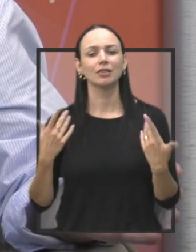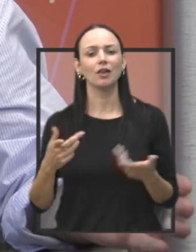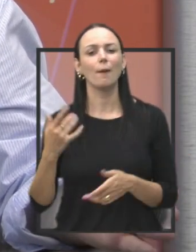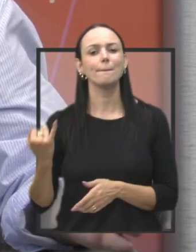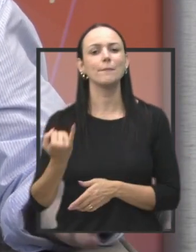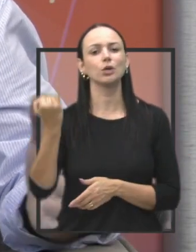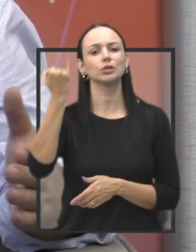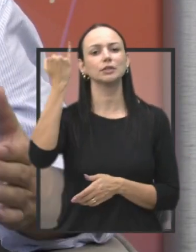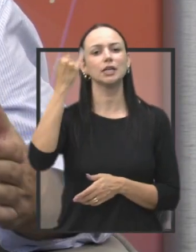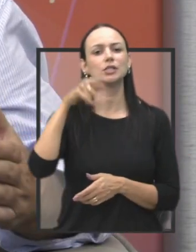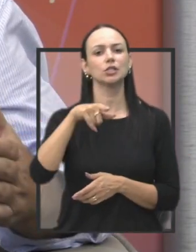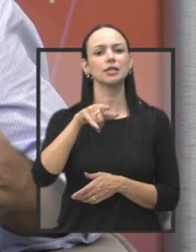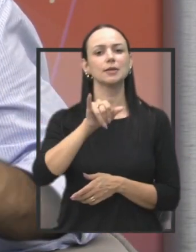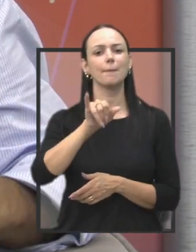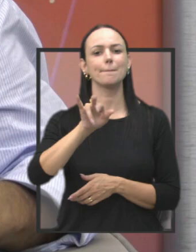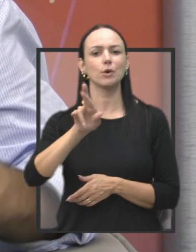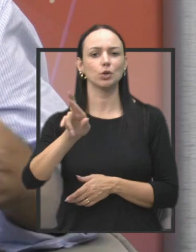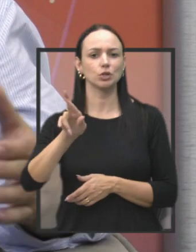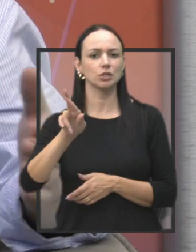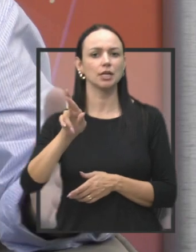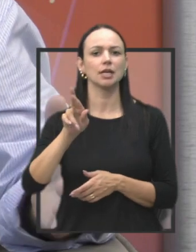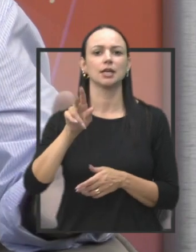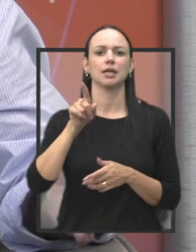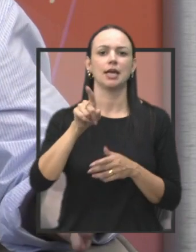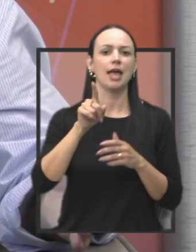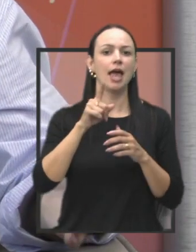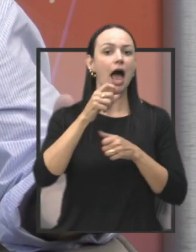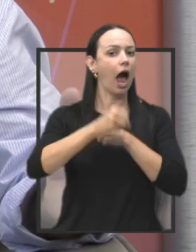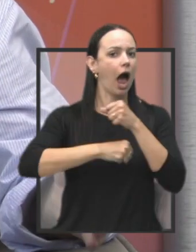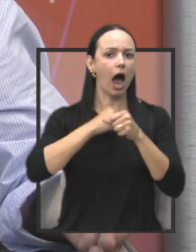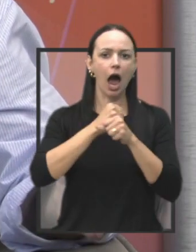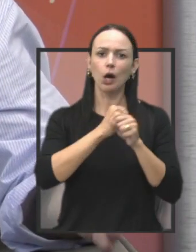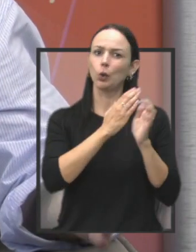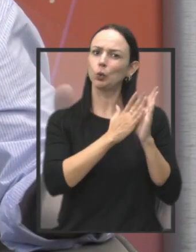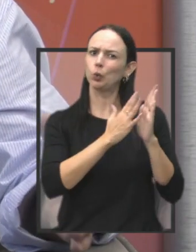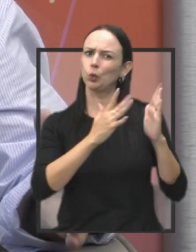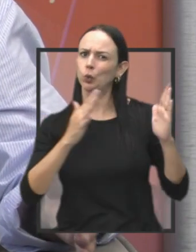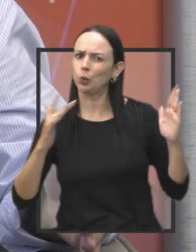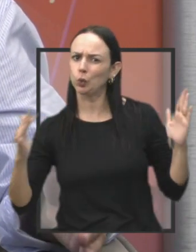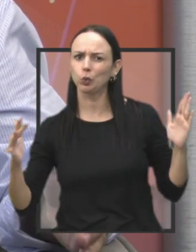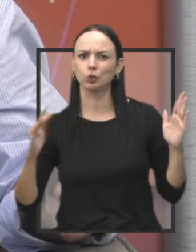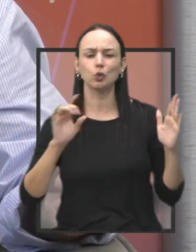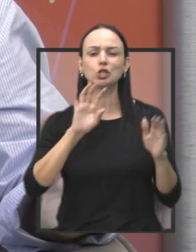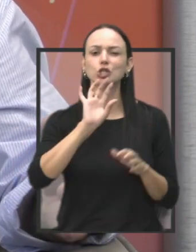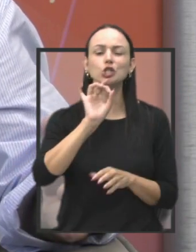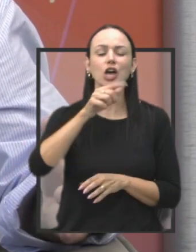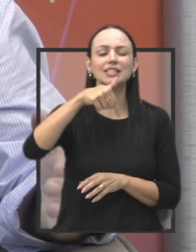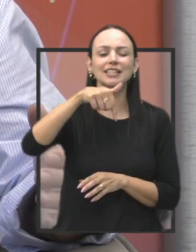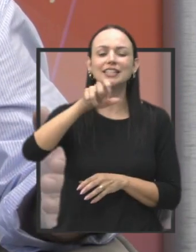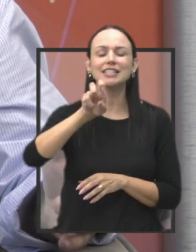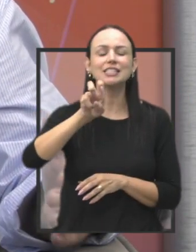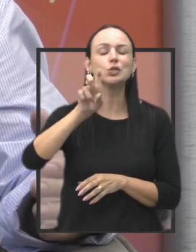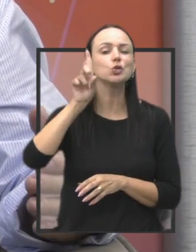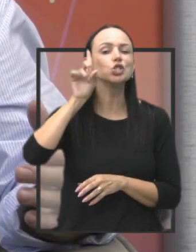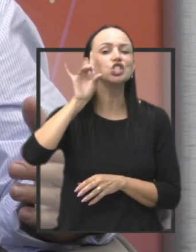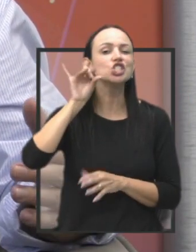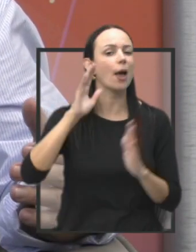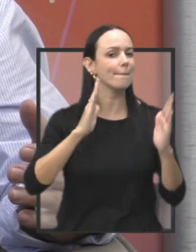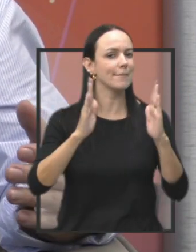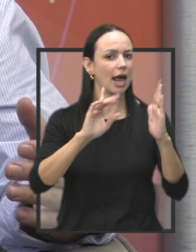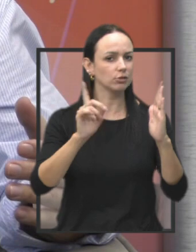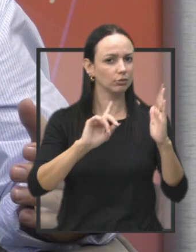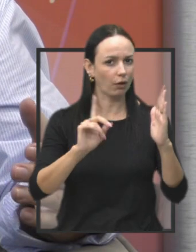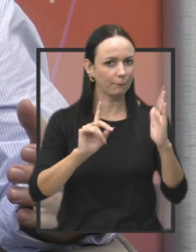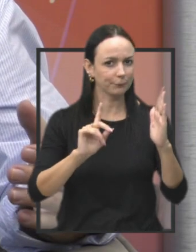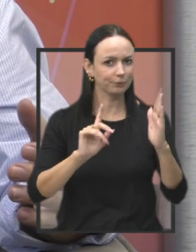o imposto de renda é durante todo o ano, não é só nos 75 dias de prazo. Aí,